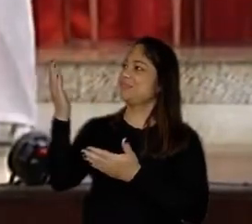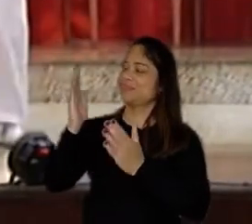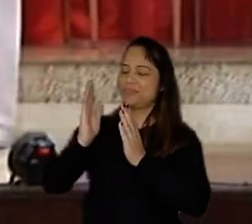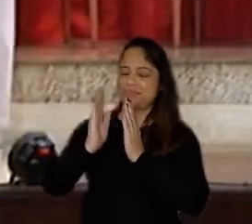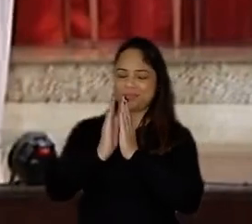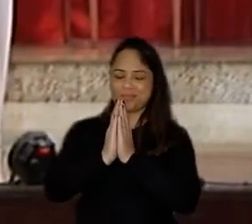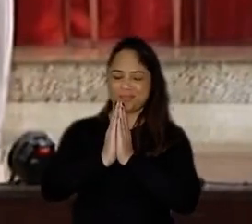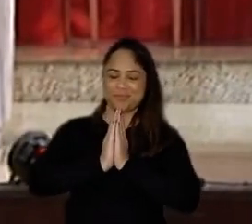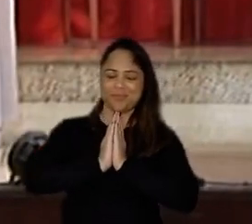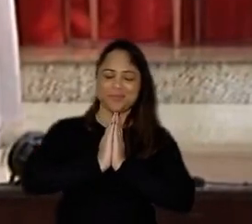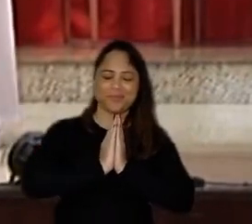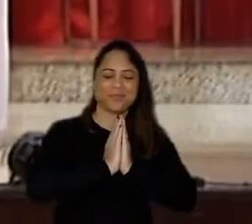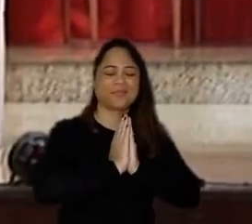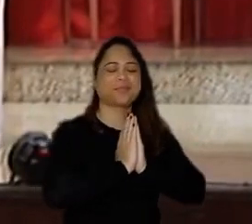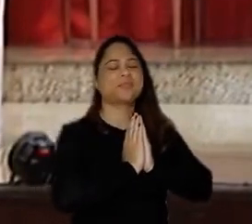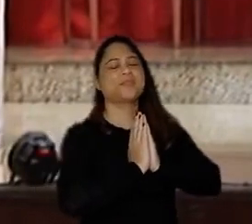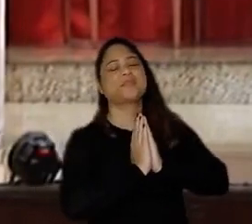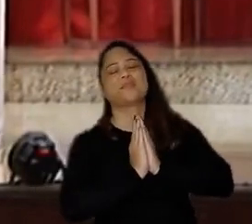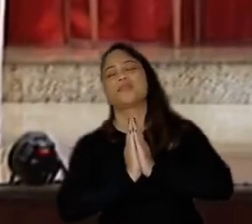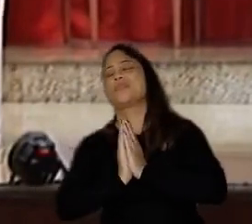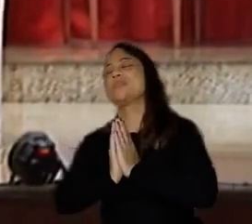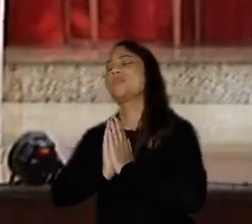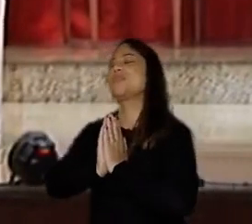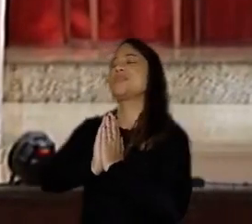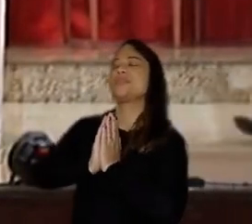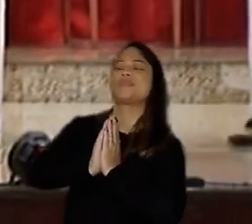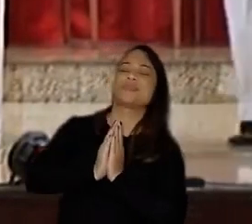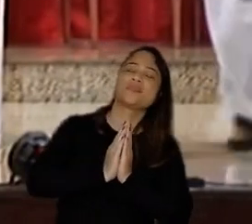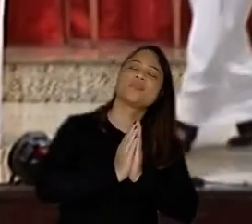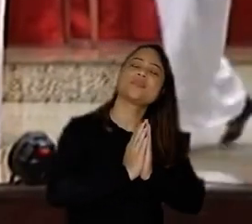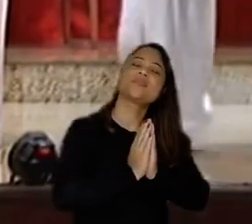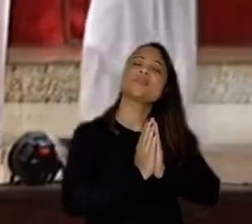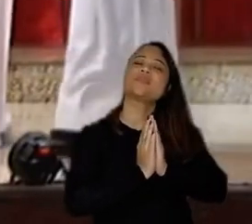Diviníssimo Sacramento.